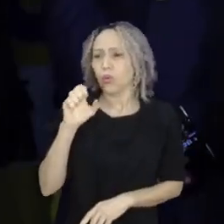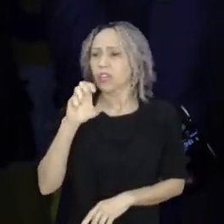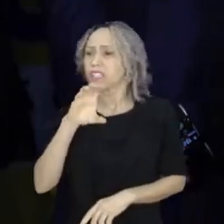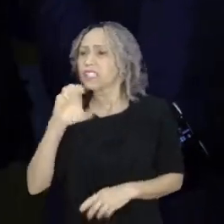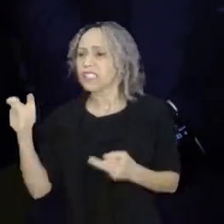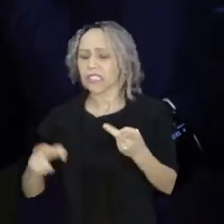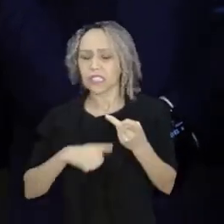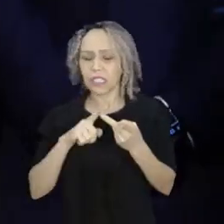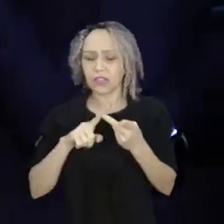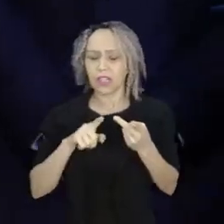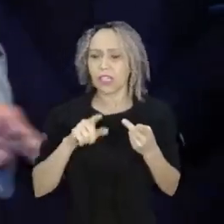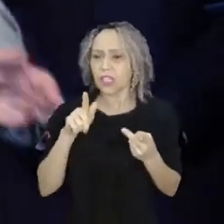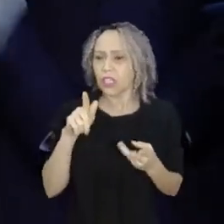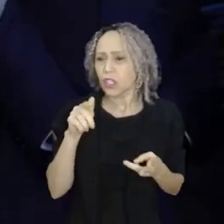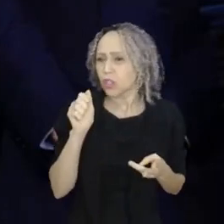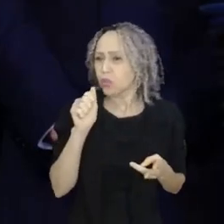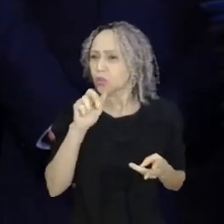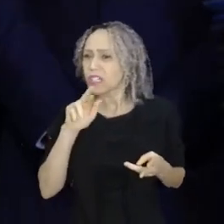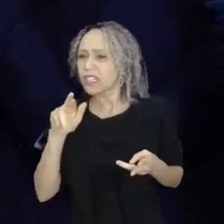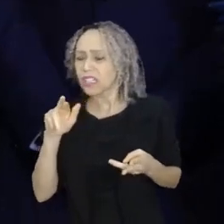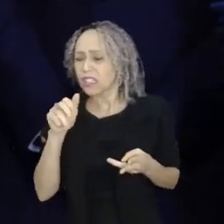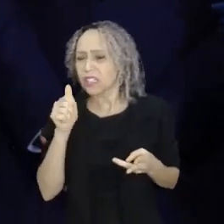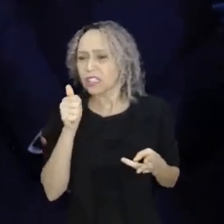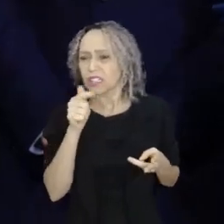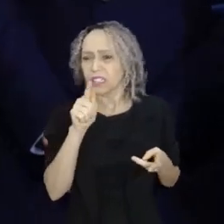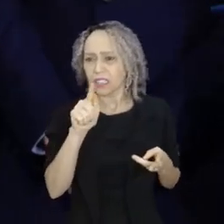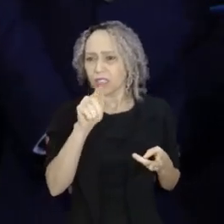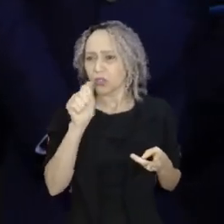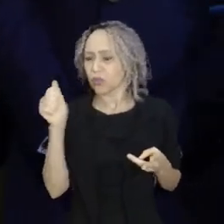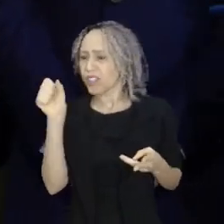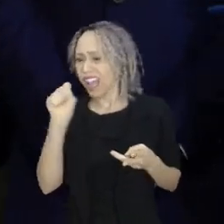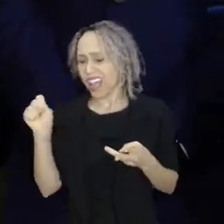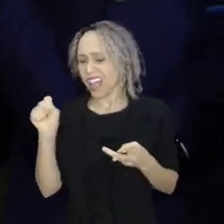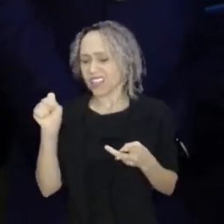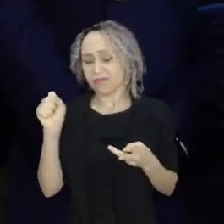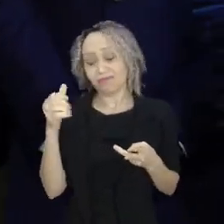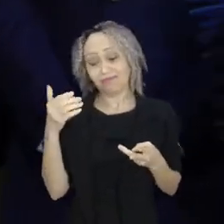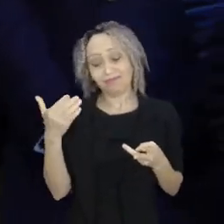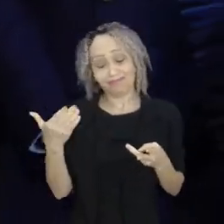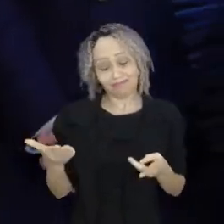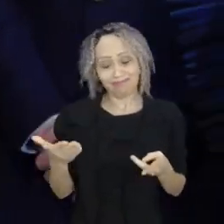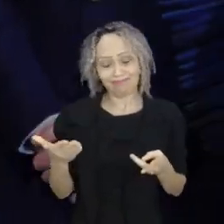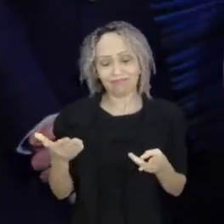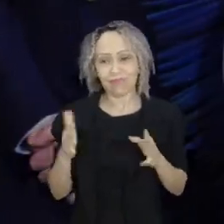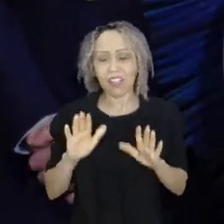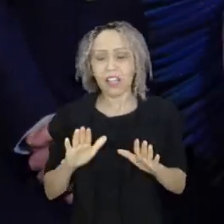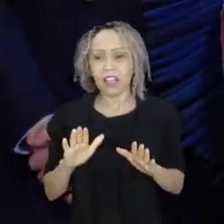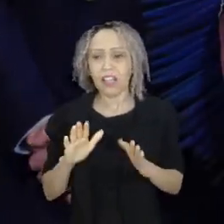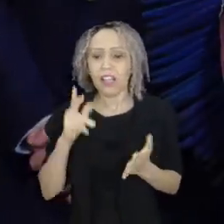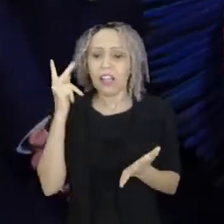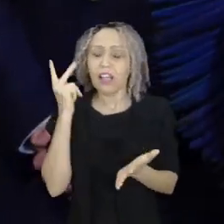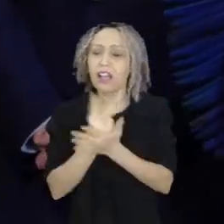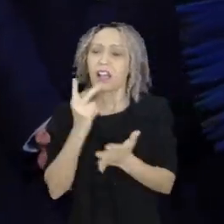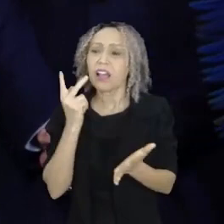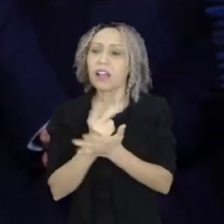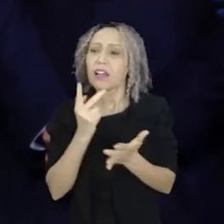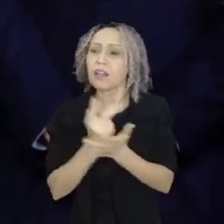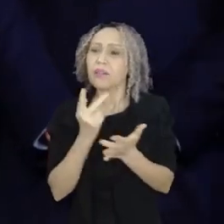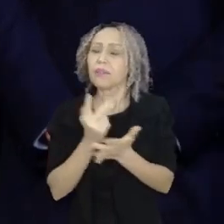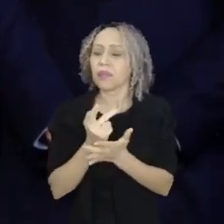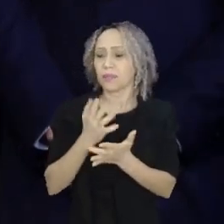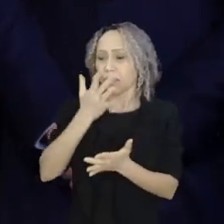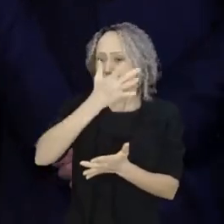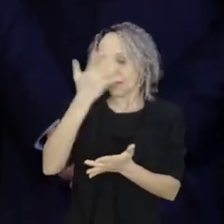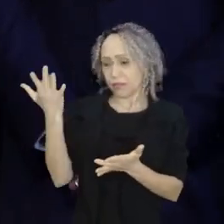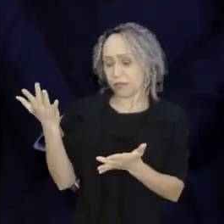precisava mexer com o ICMS. Você poderia mexer por outra coisa. Bastasse que a mesma mão que assinou o aumento